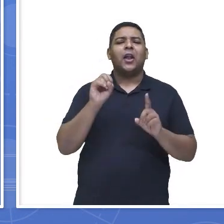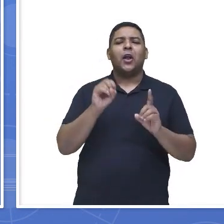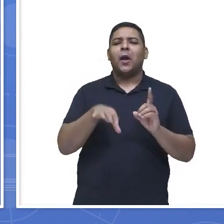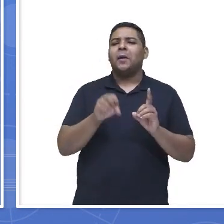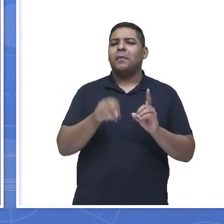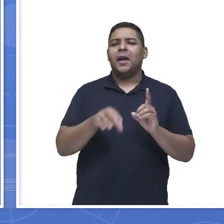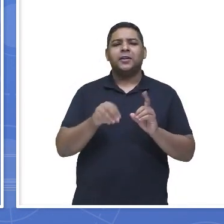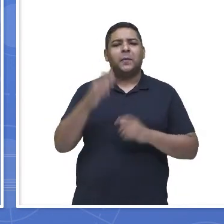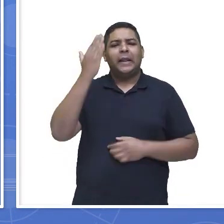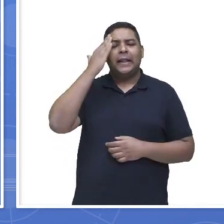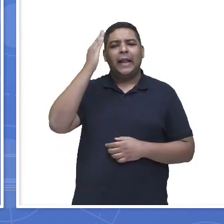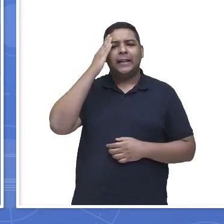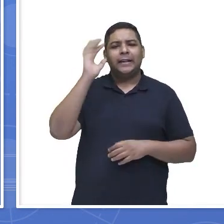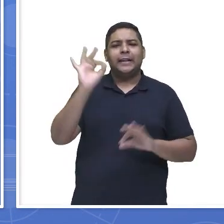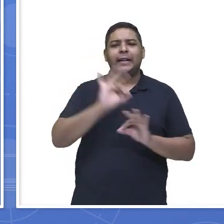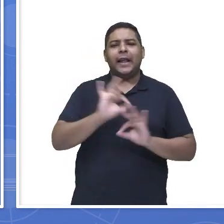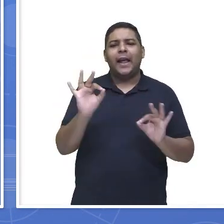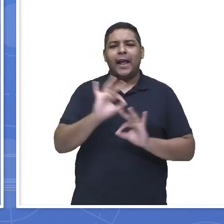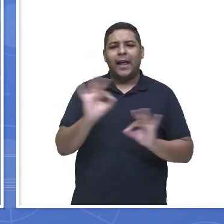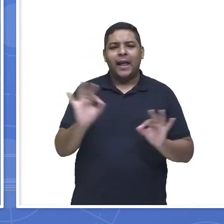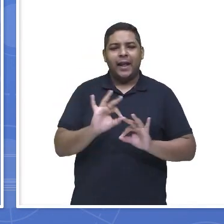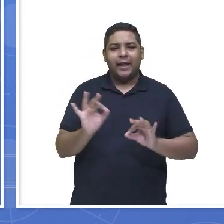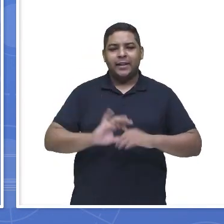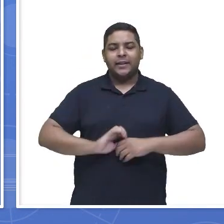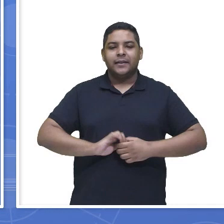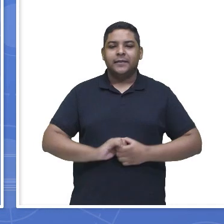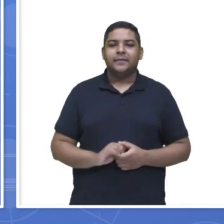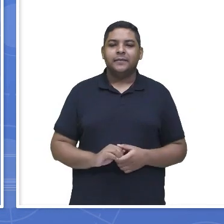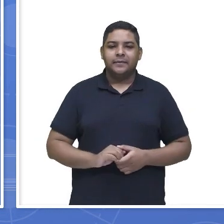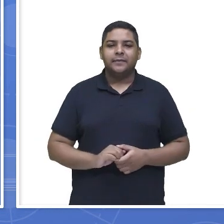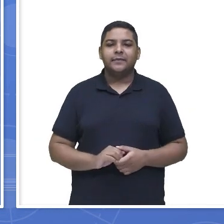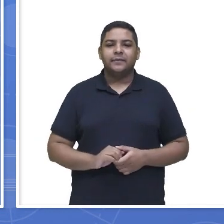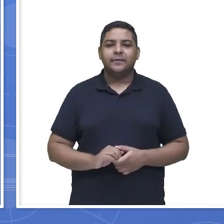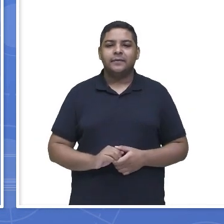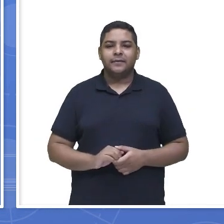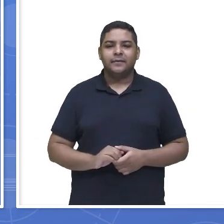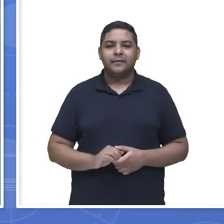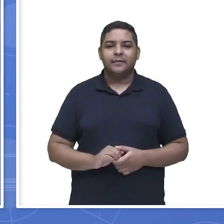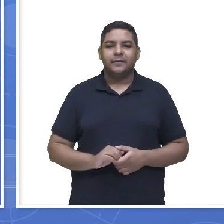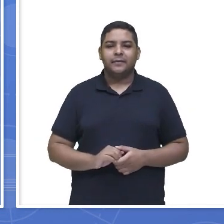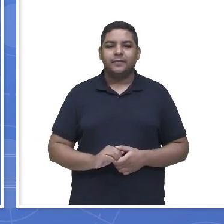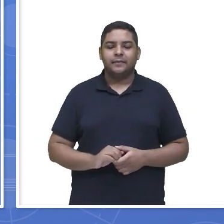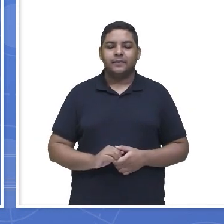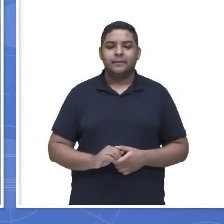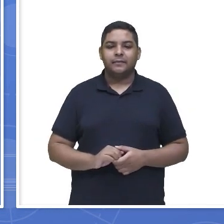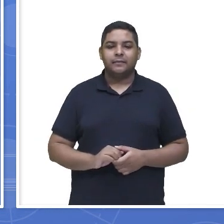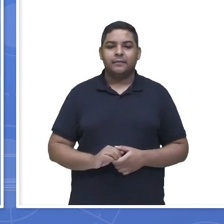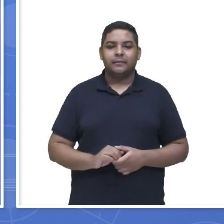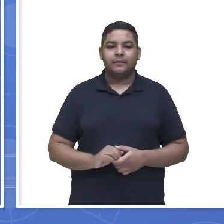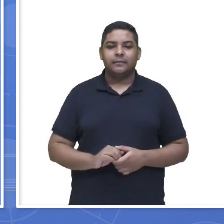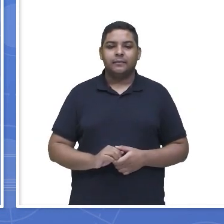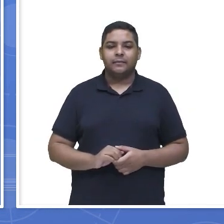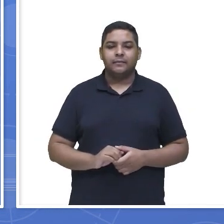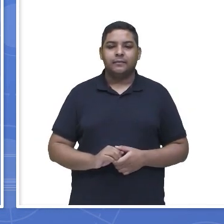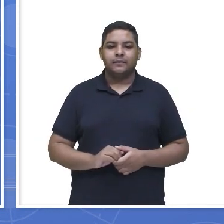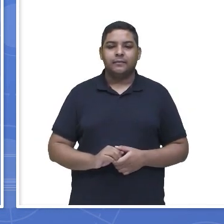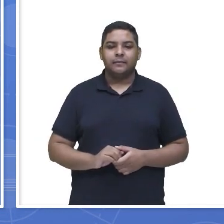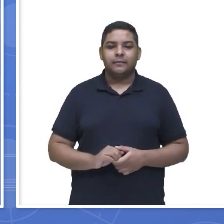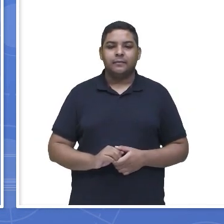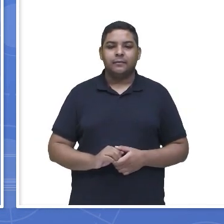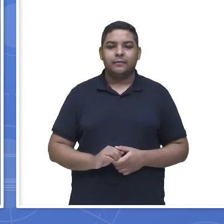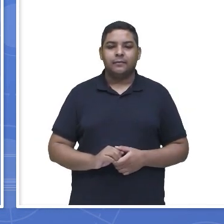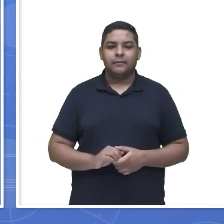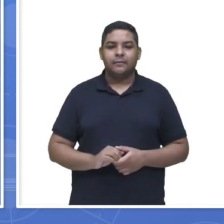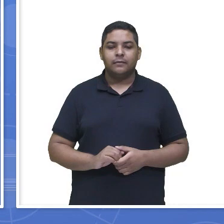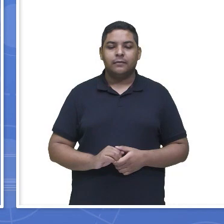entendeu foi nada, né? Nesse sentido aí, não é isso, Jefferson? Mas vamos ver, tem mais alguma coisa aí? A